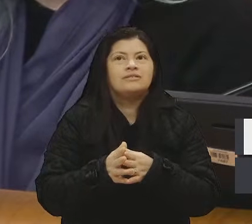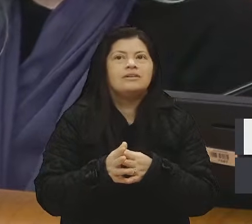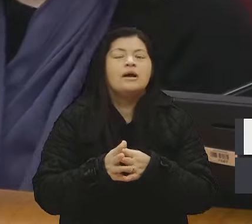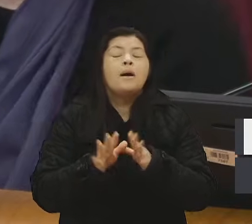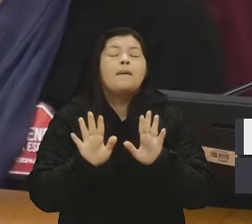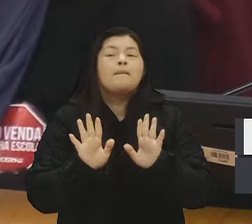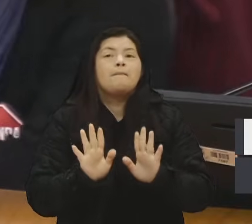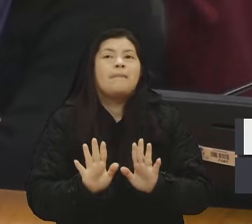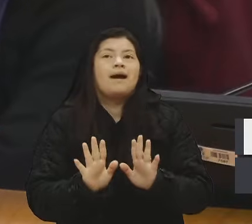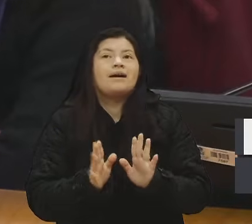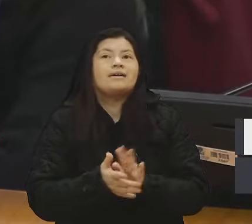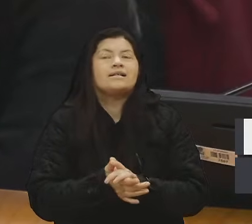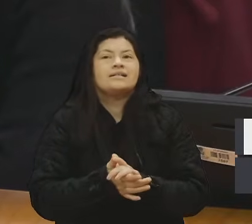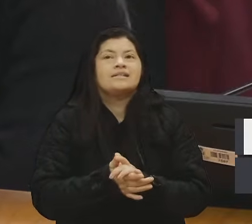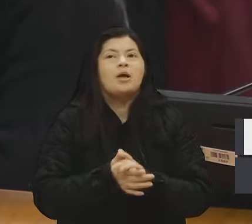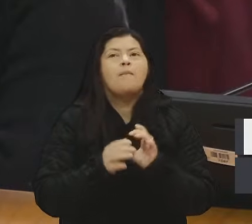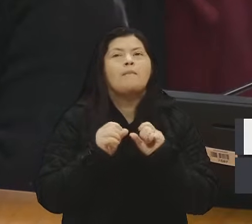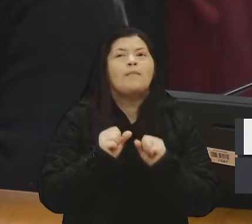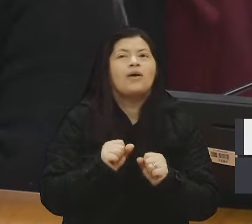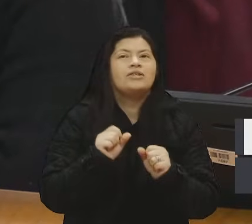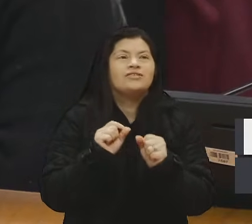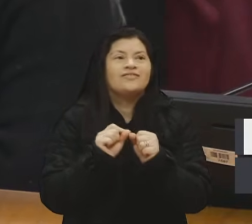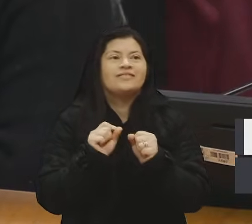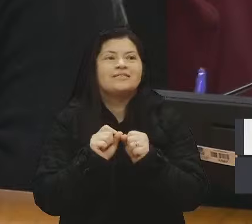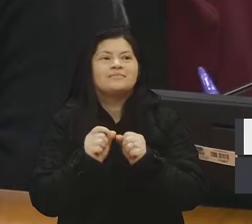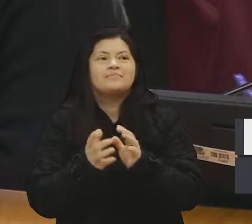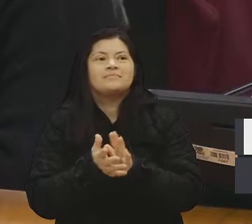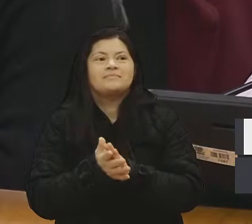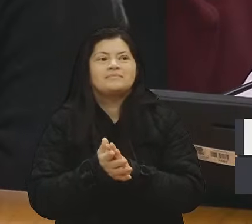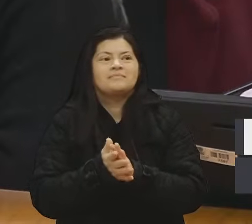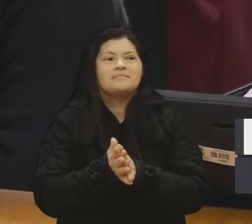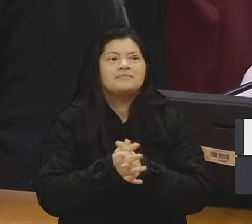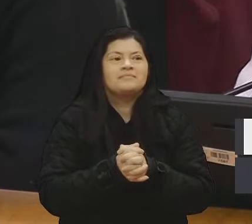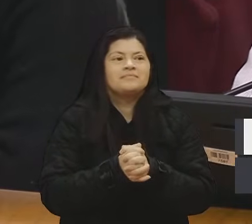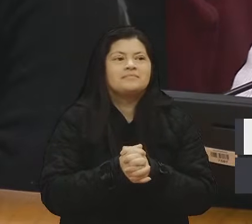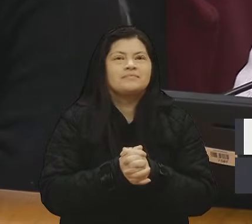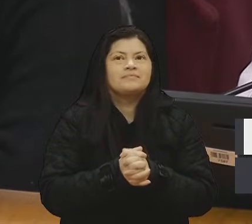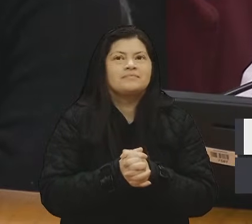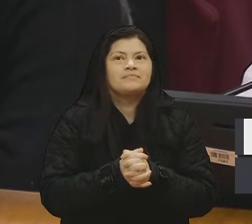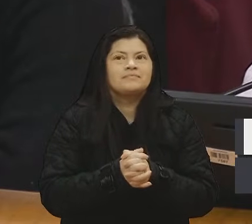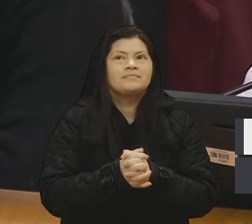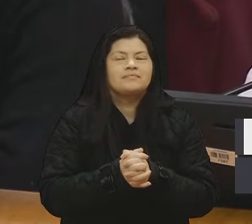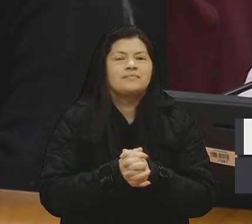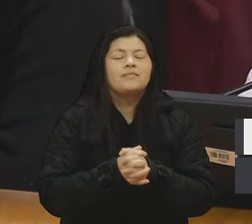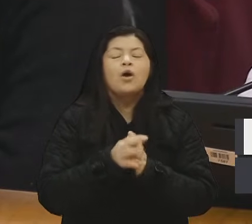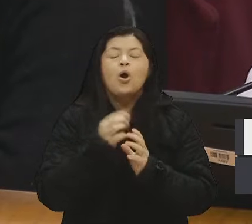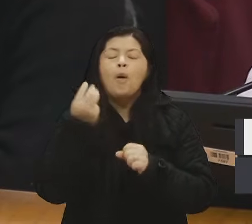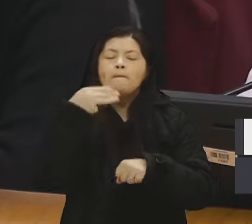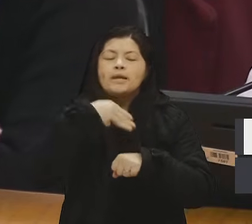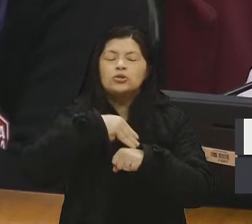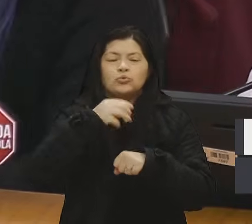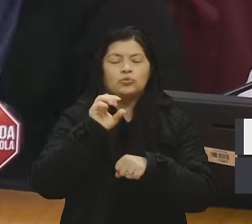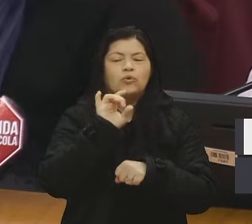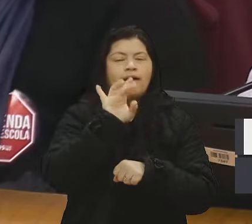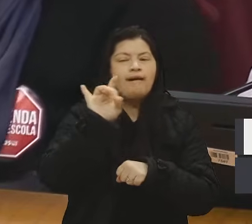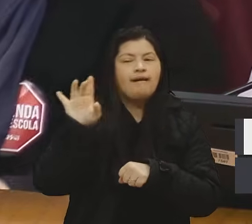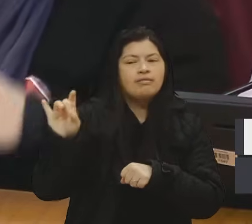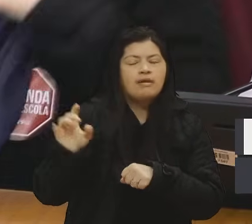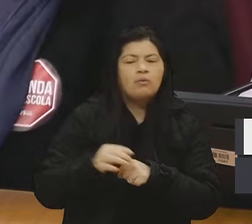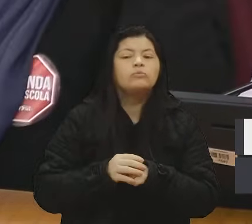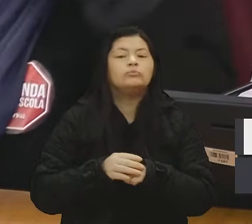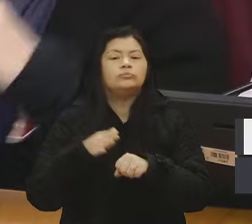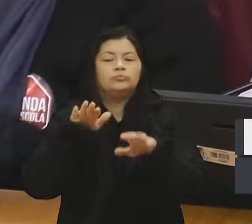enfim, daquilo que podemos, vamos avançando. 1 minutinho, então, para cada um dos integrantes